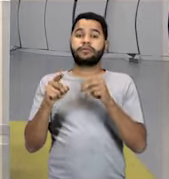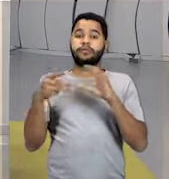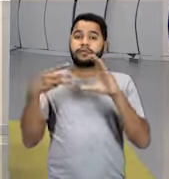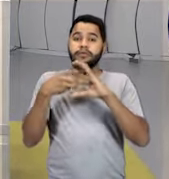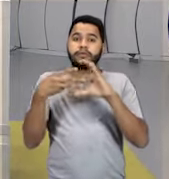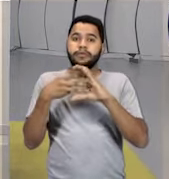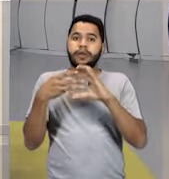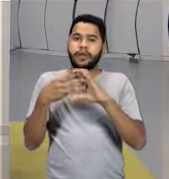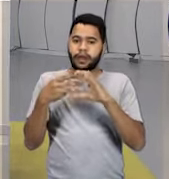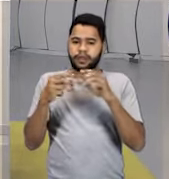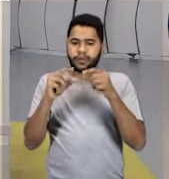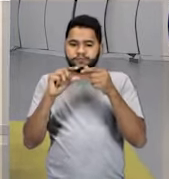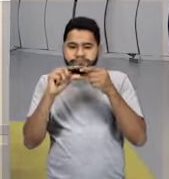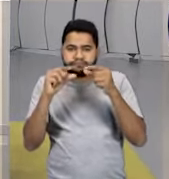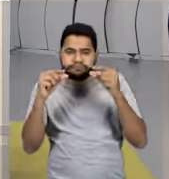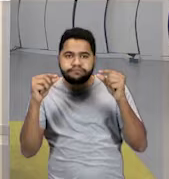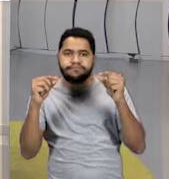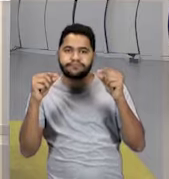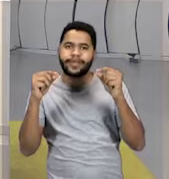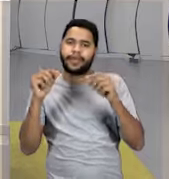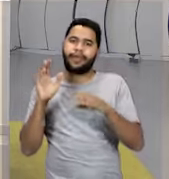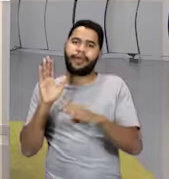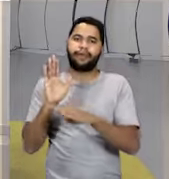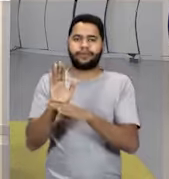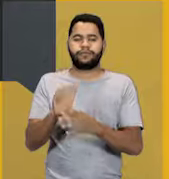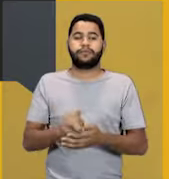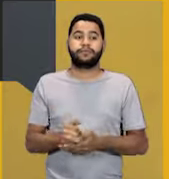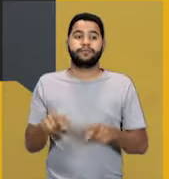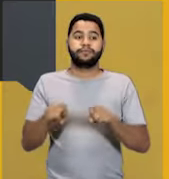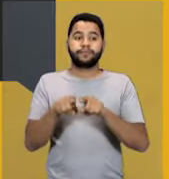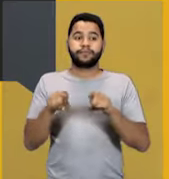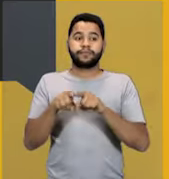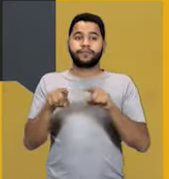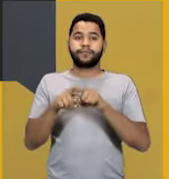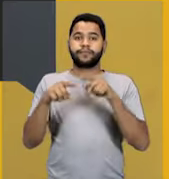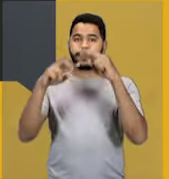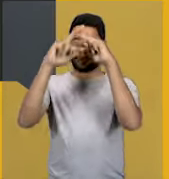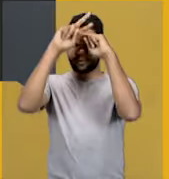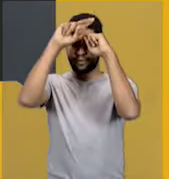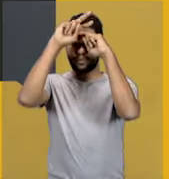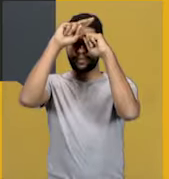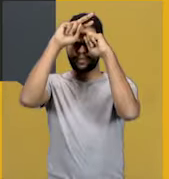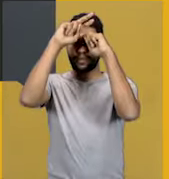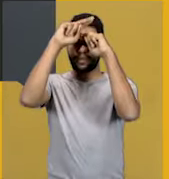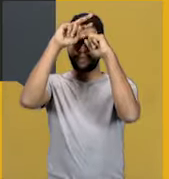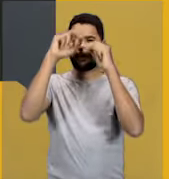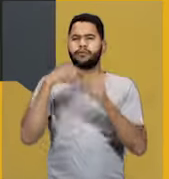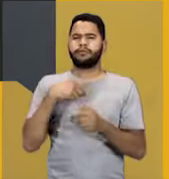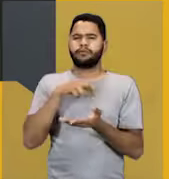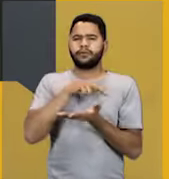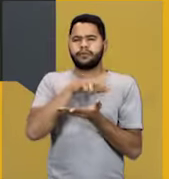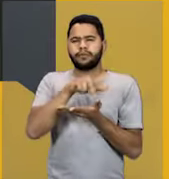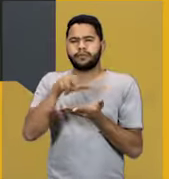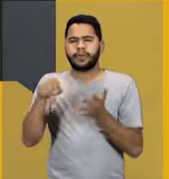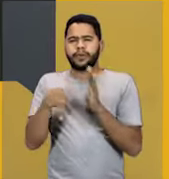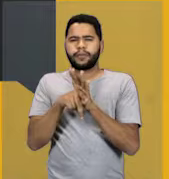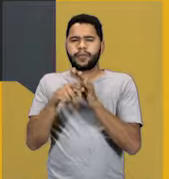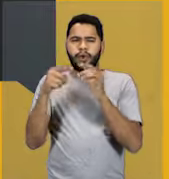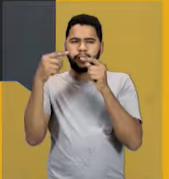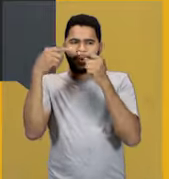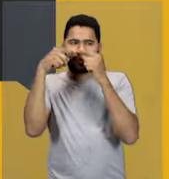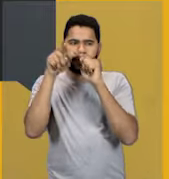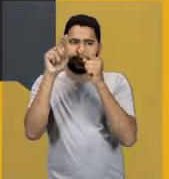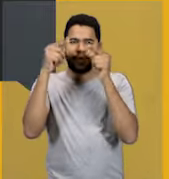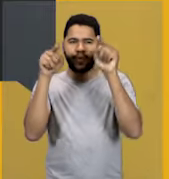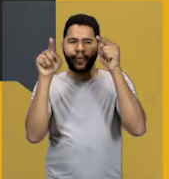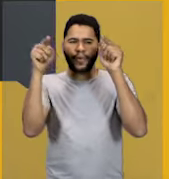que favorece isso. Aqui, a gente tem um neurônio. O neurônio, ele tem vários fiozinhos, o nome não é